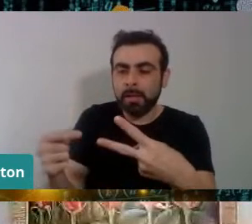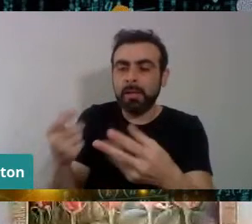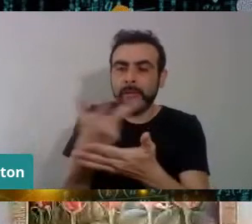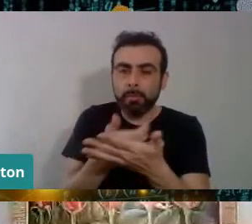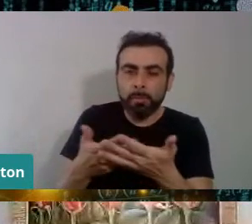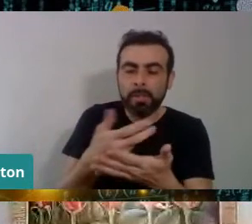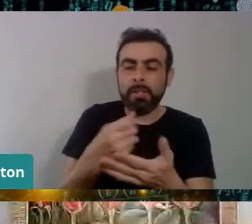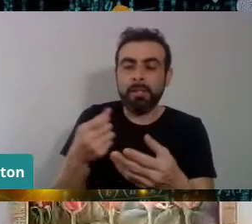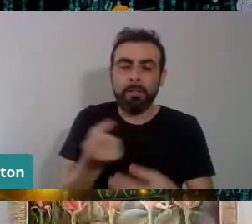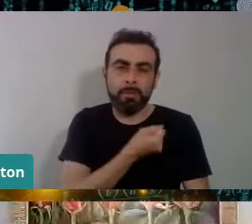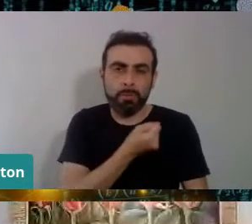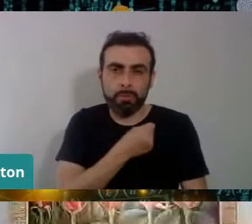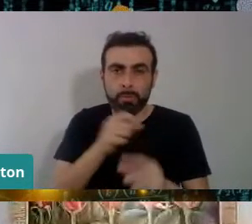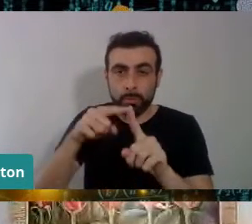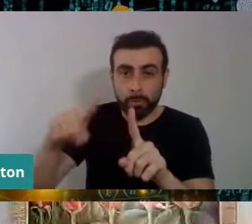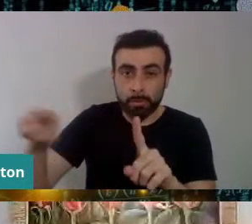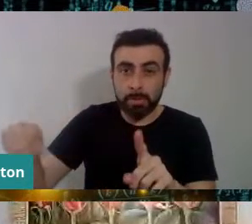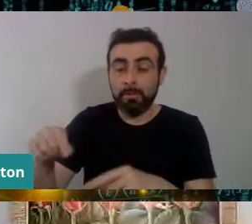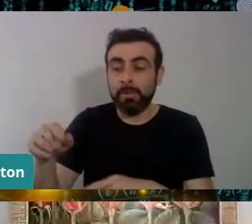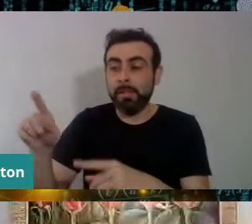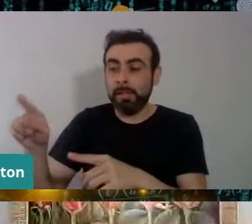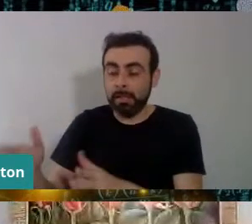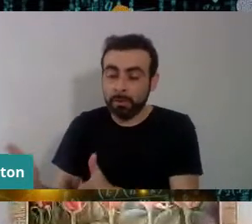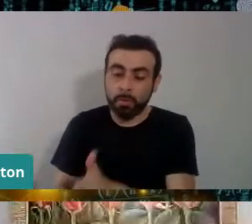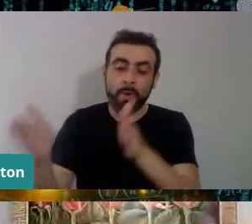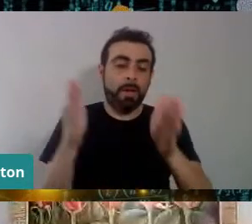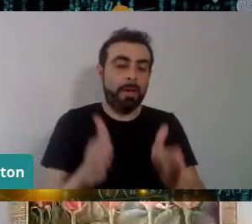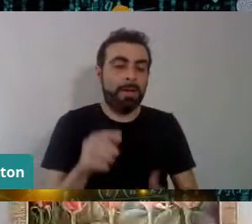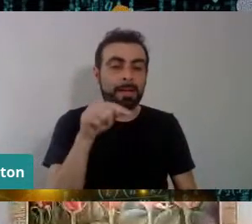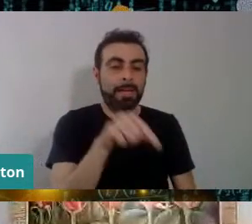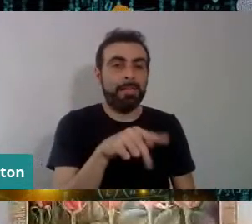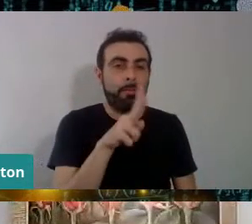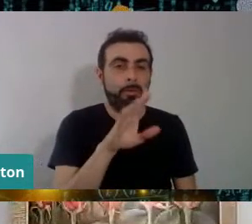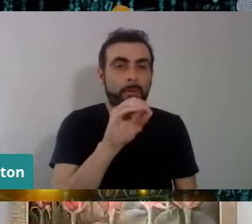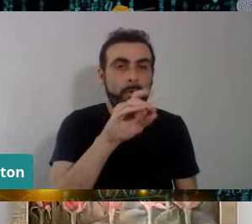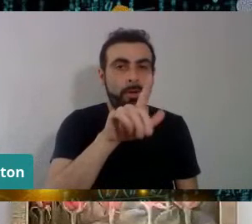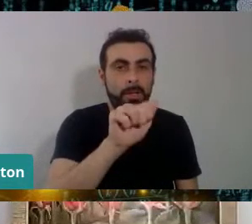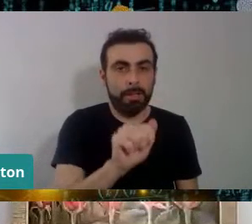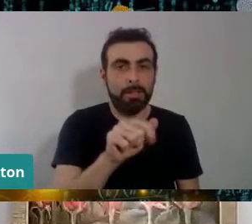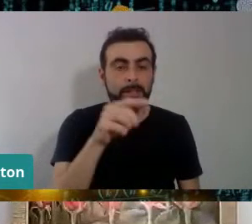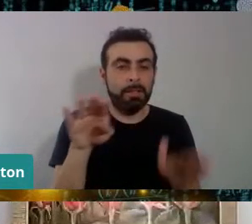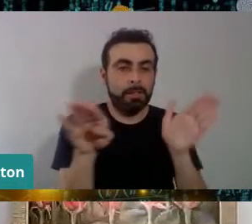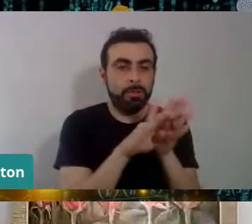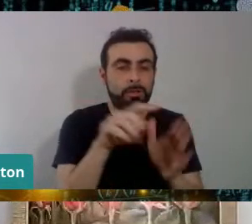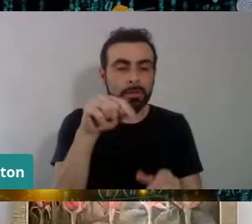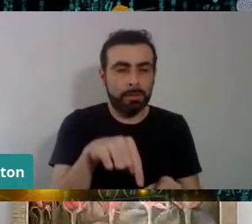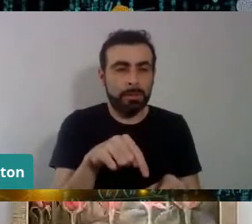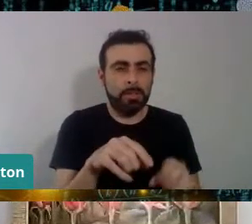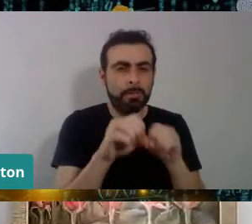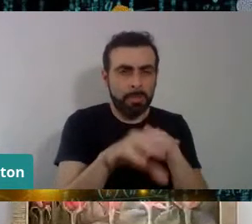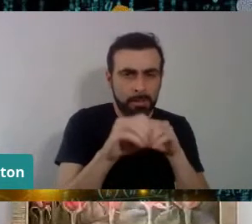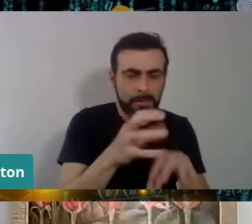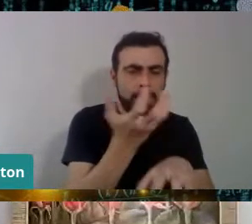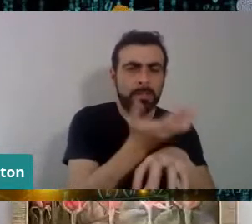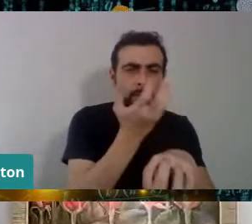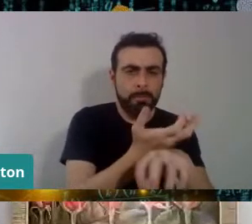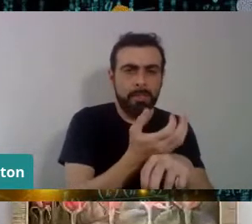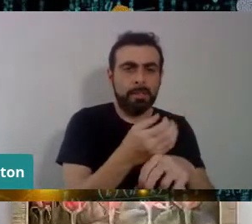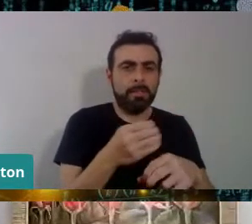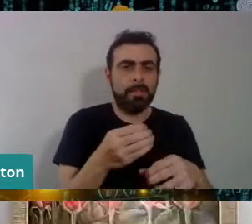ano. Aí foi na época que o Koga estava lá, chegou para dar os cálculos 1 e cálculo 2, né, Koga?